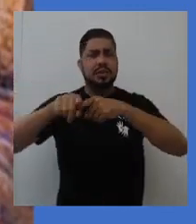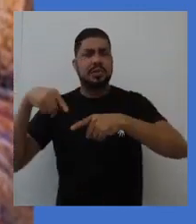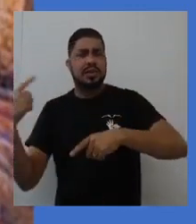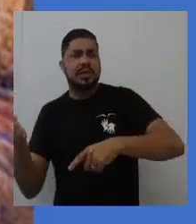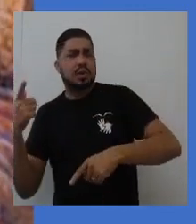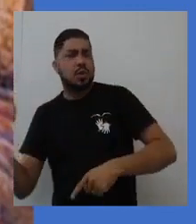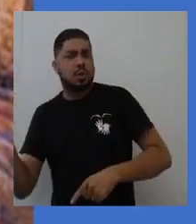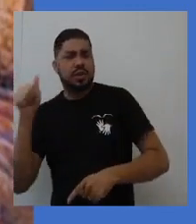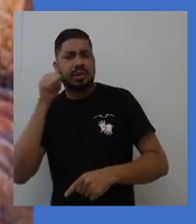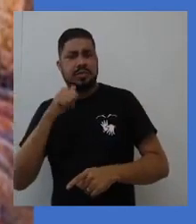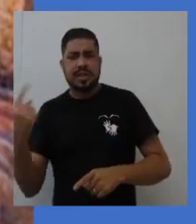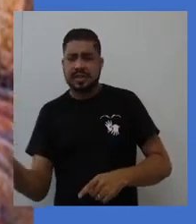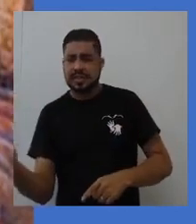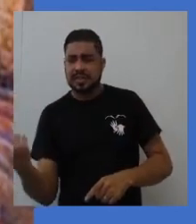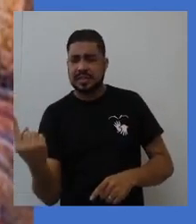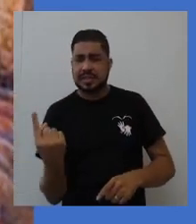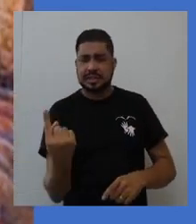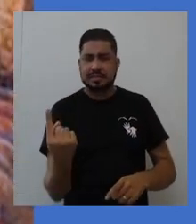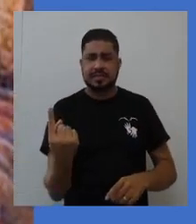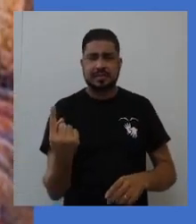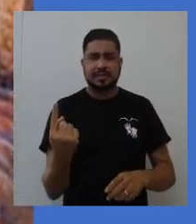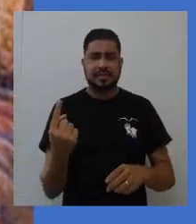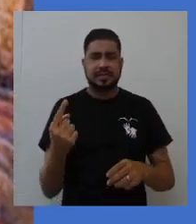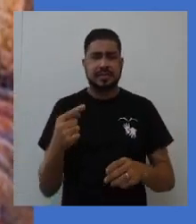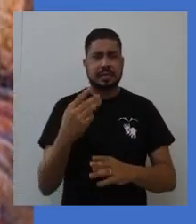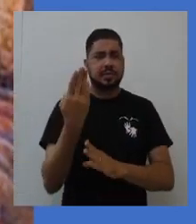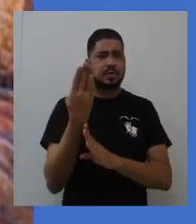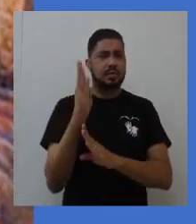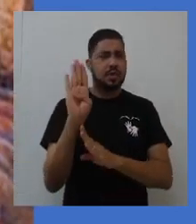outra mulher saindo de um portal.